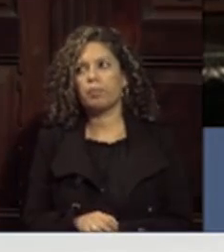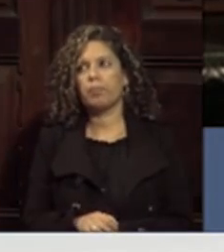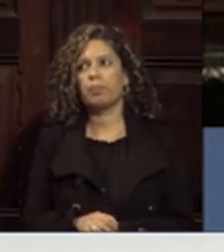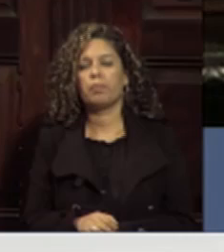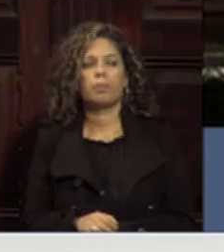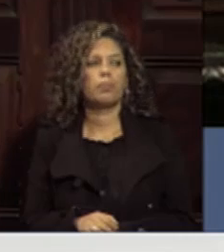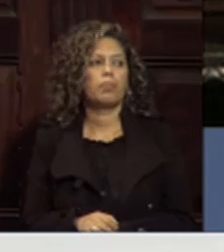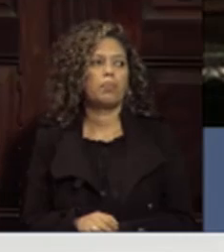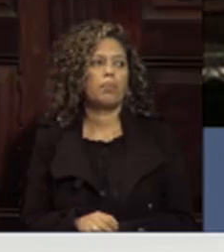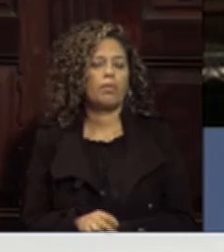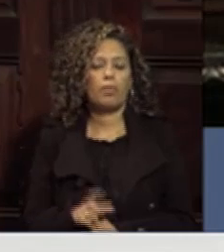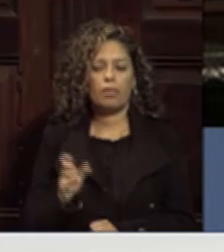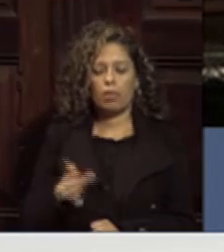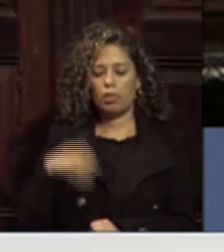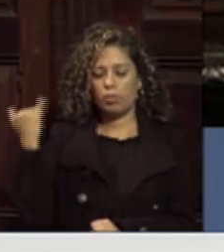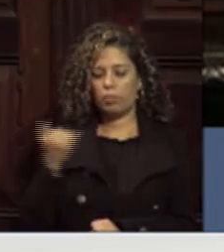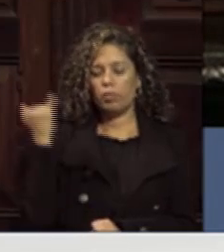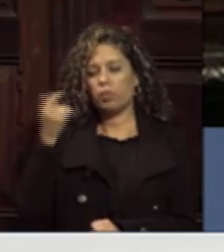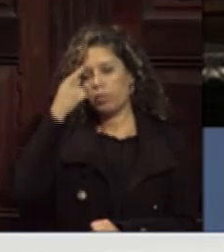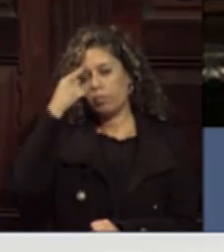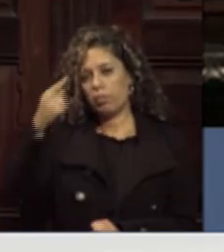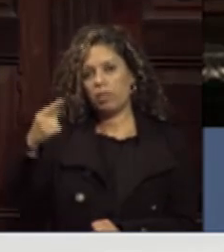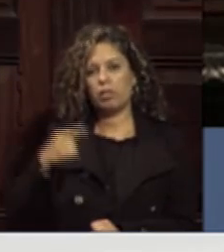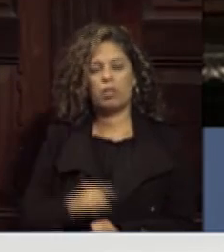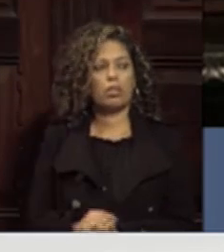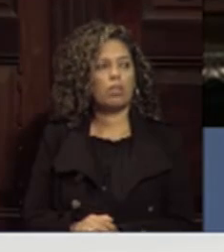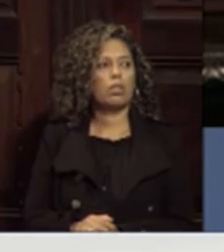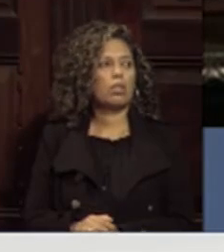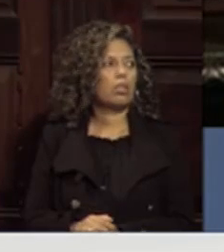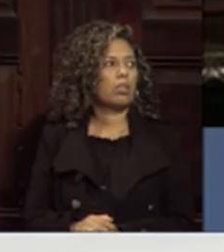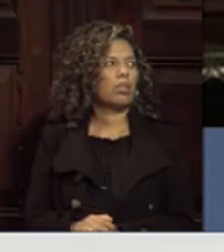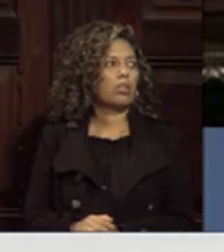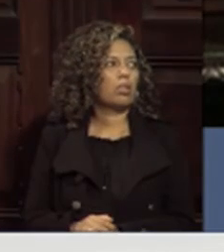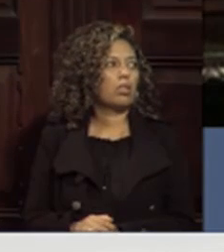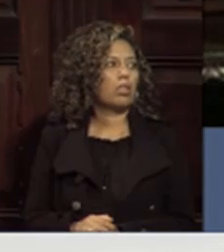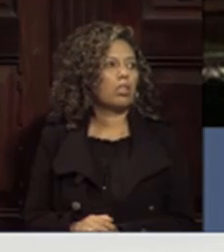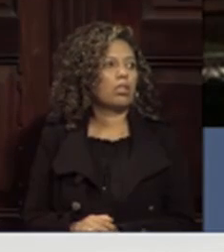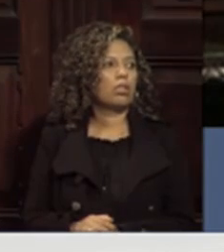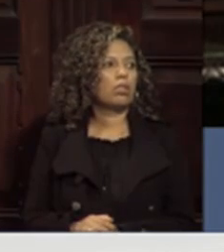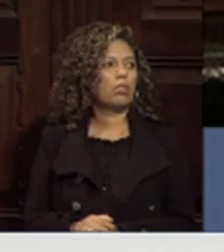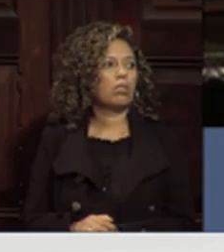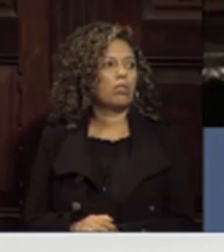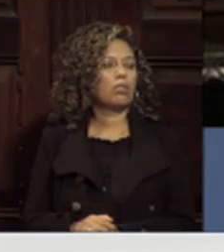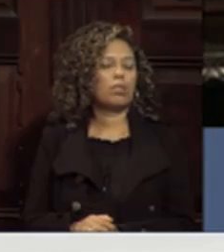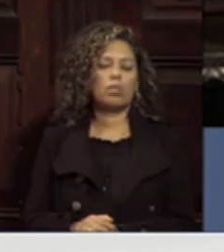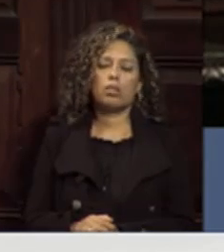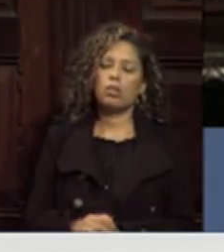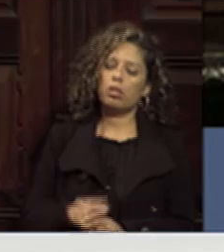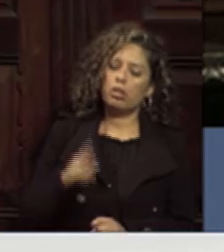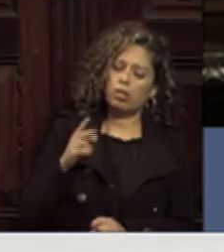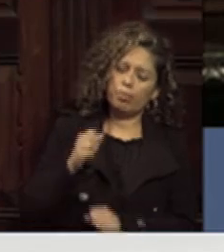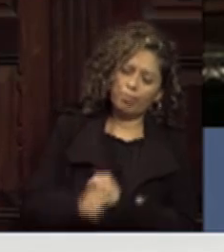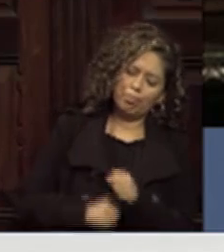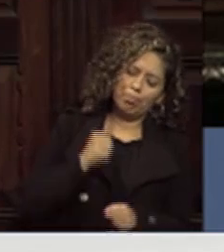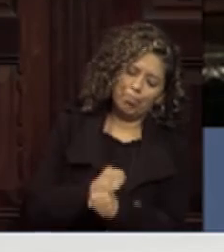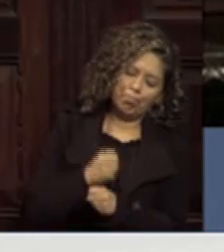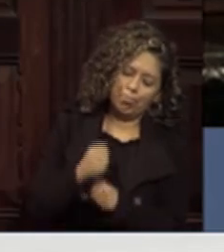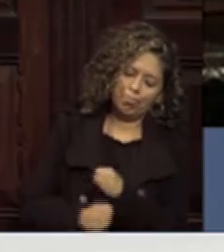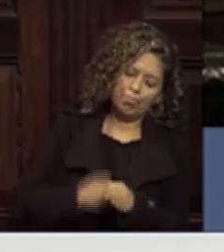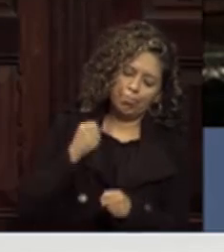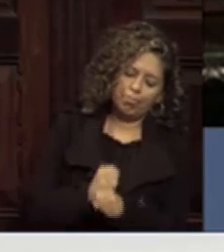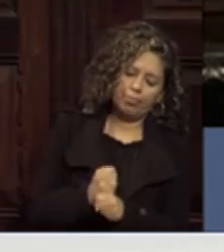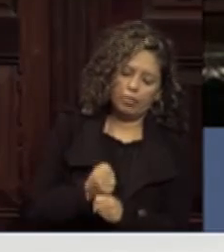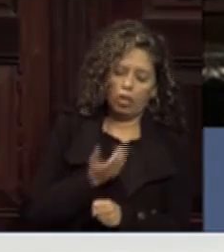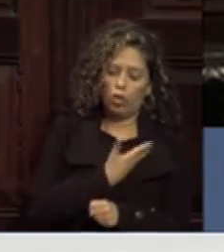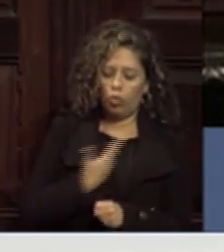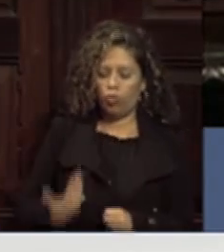deputada Marta, é incrível é que realmente entra governo, sai governo, e os nossos gestores